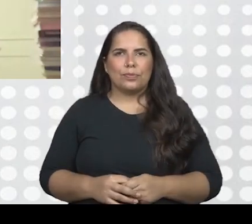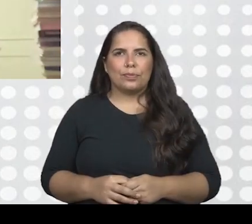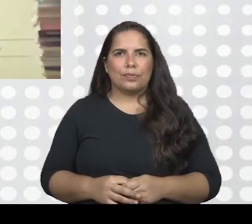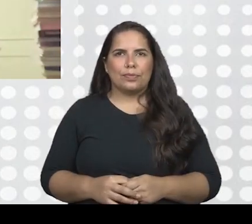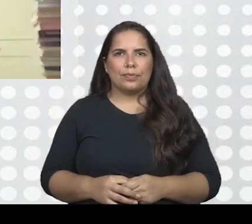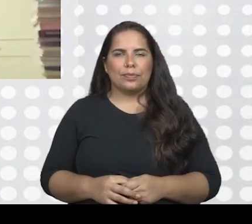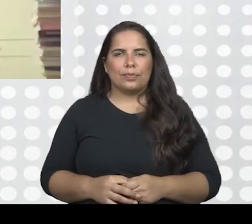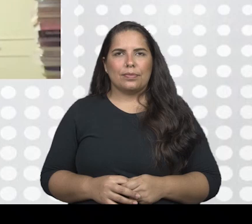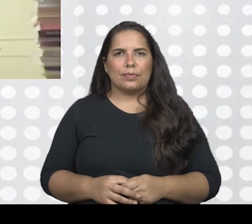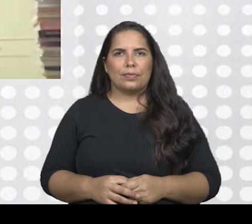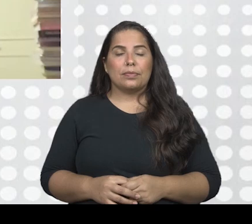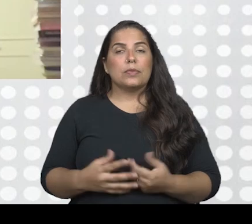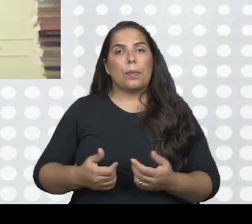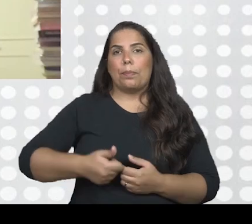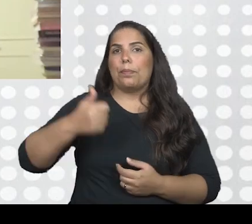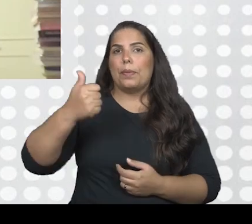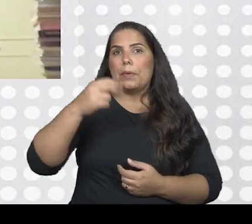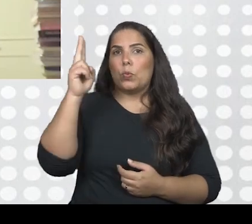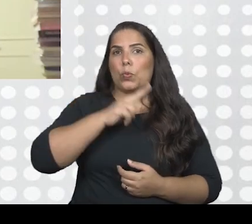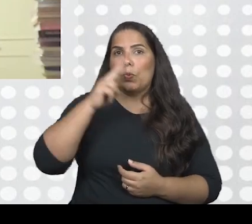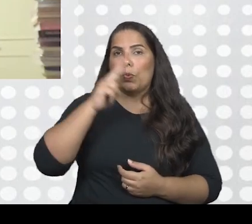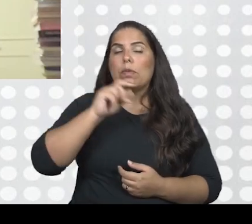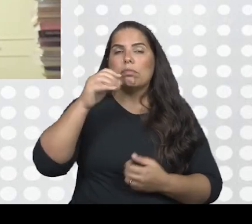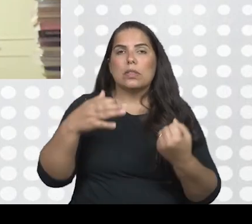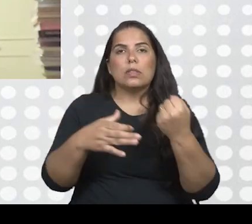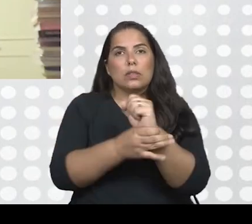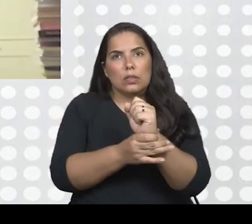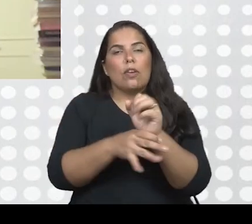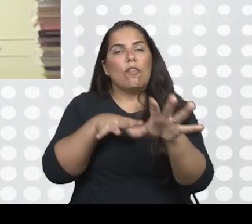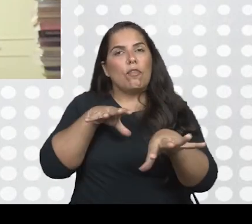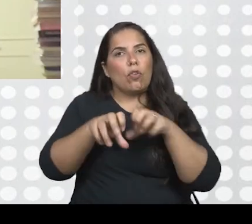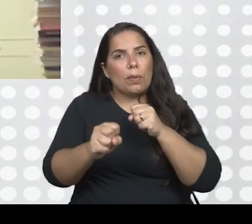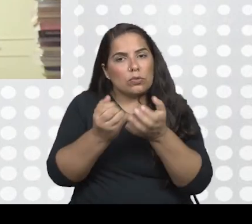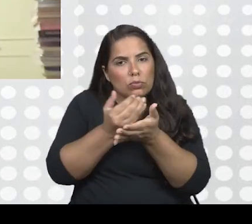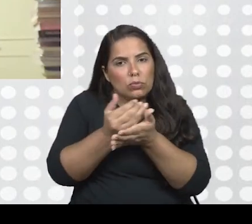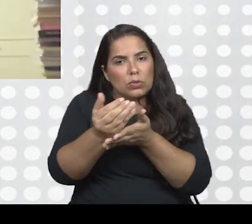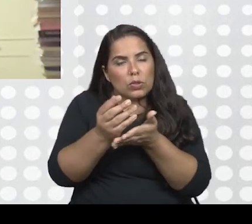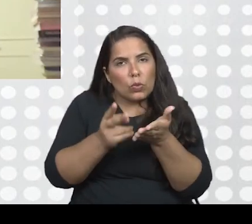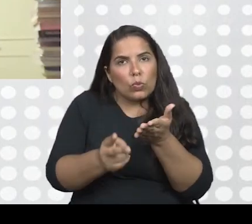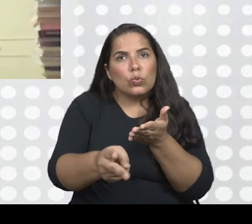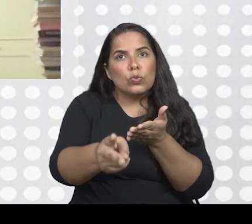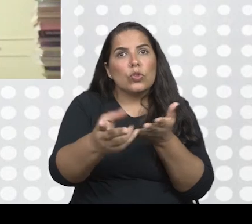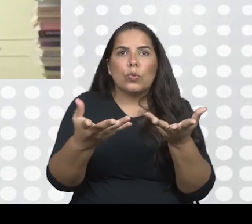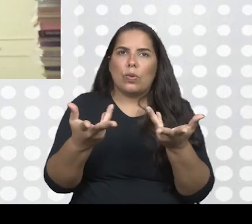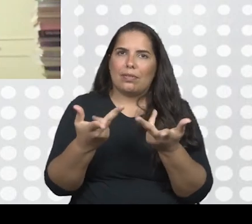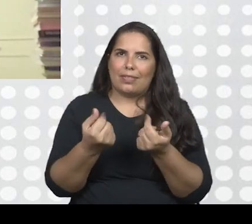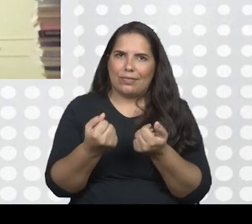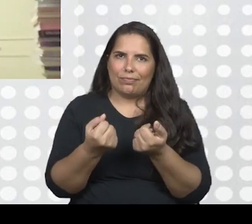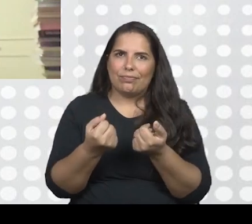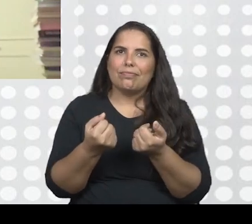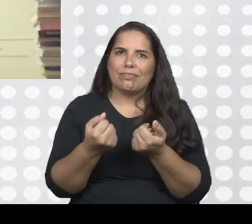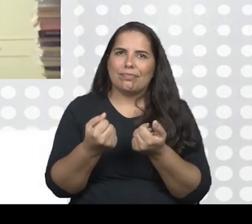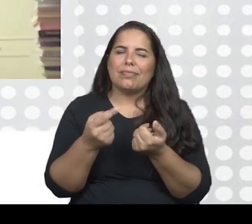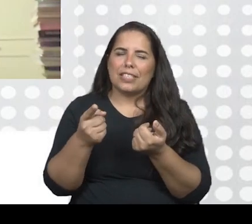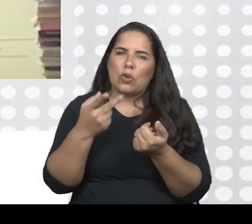Bem, a primeira urgência é garantir uma formação inicial e continuada de qualidade. E